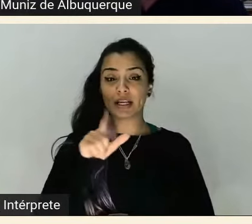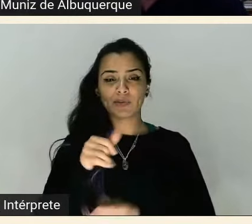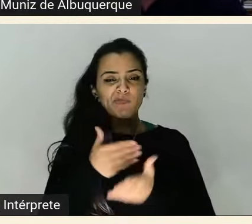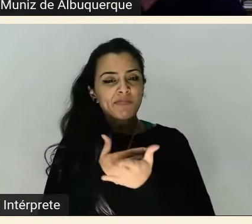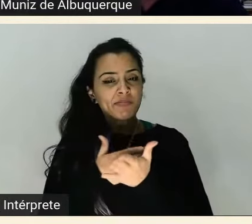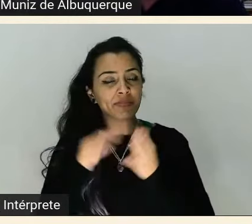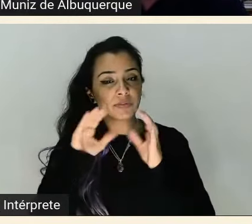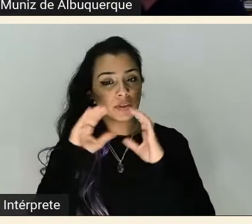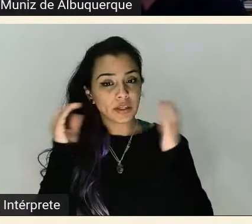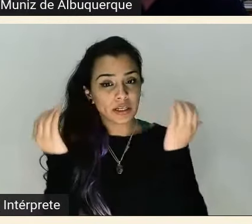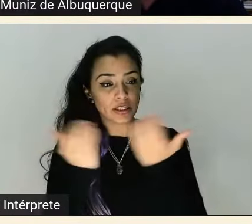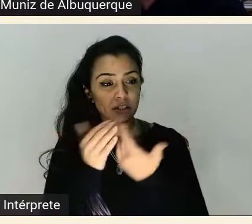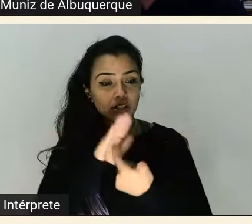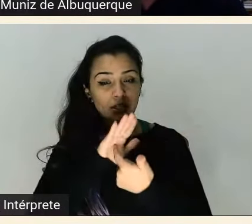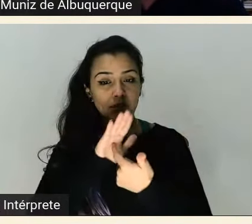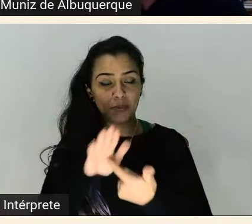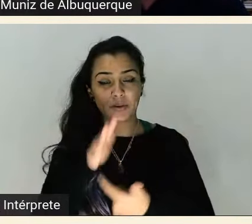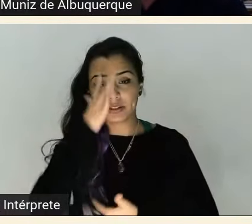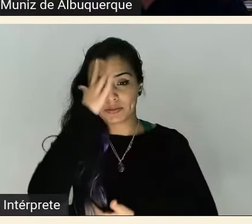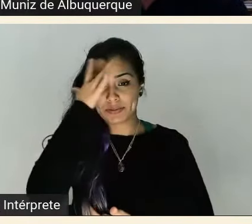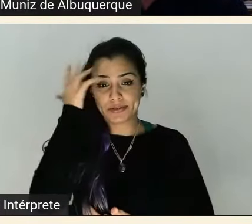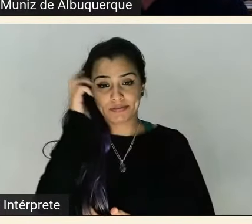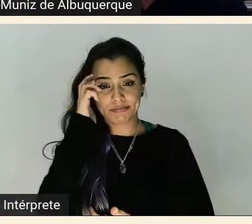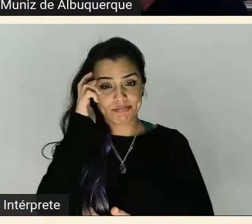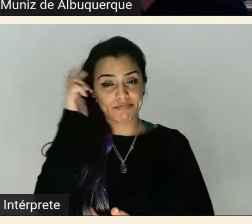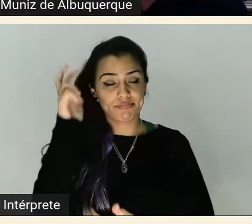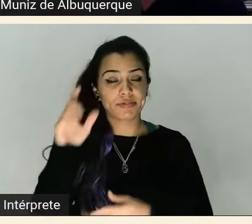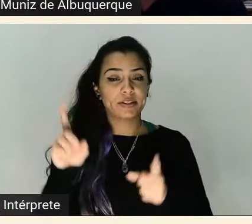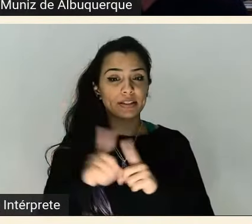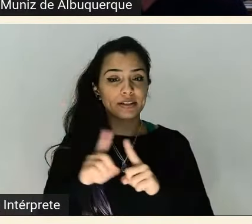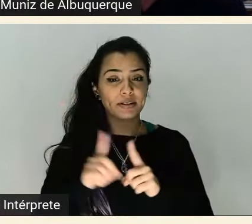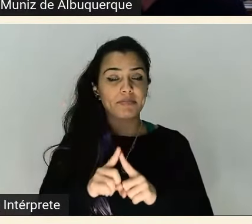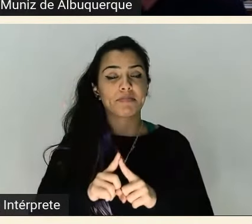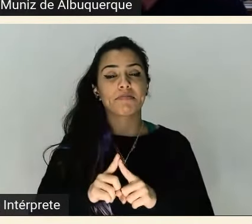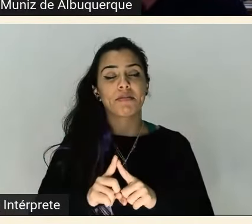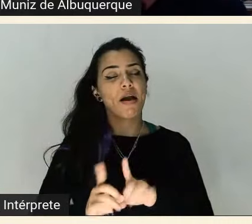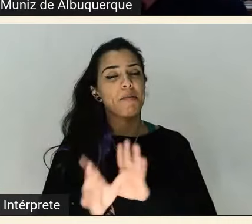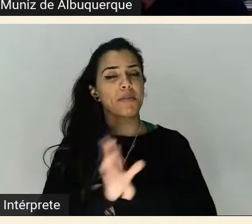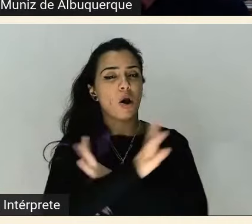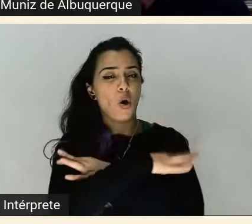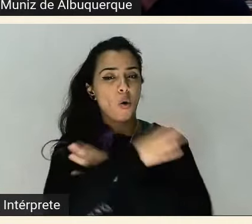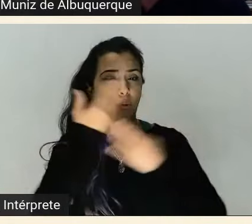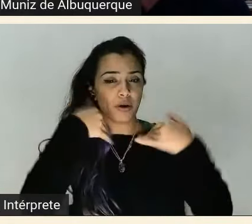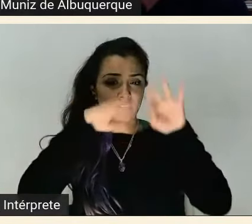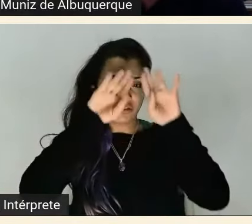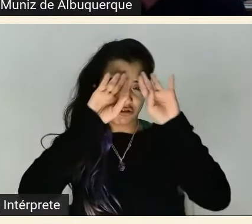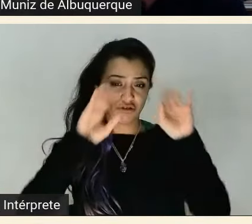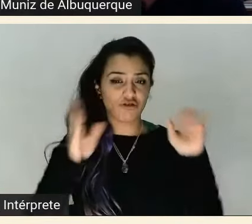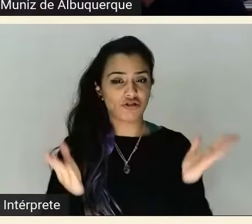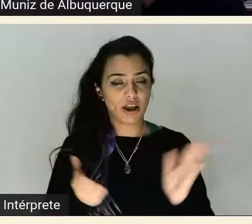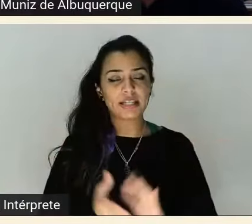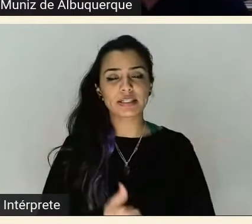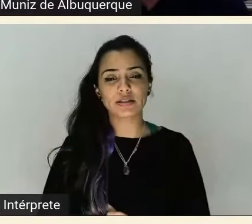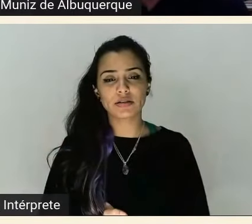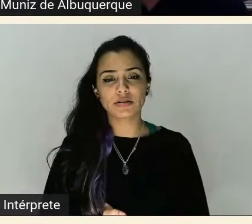que reúne intelectuais e babalorixás, né, e mães de